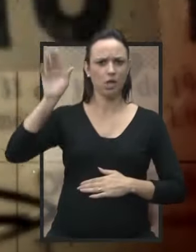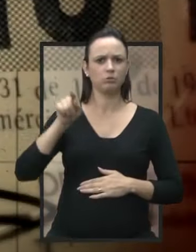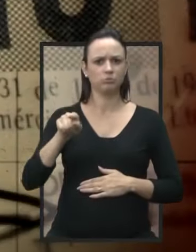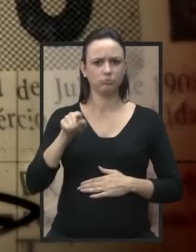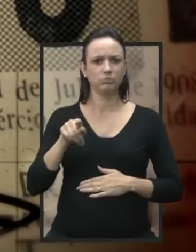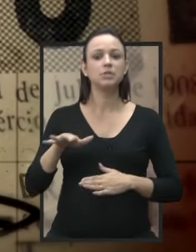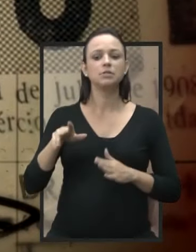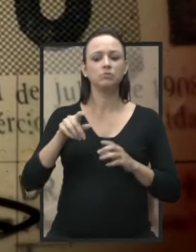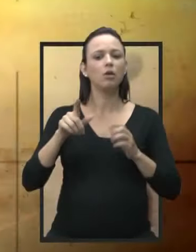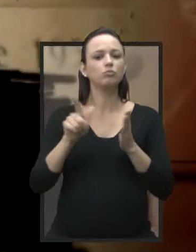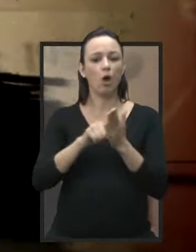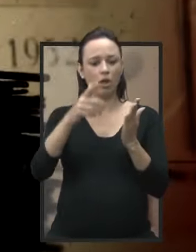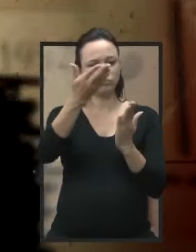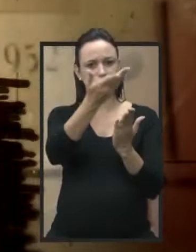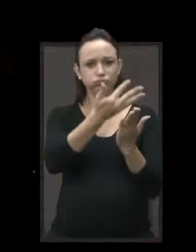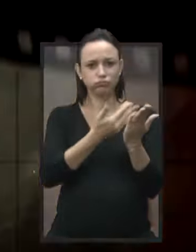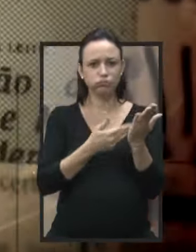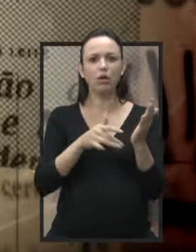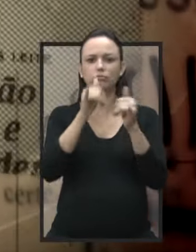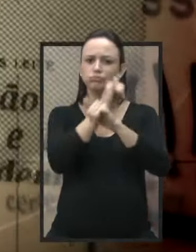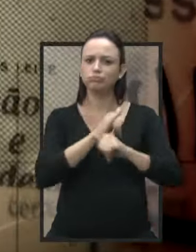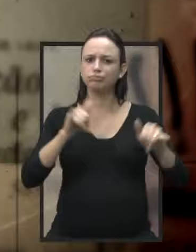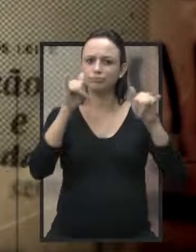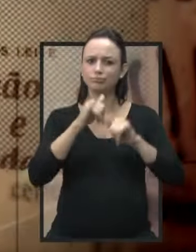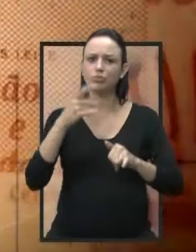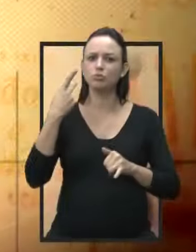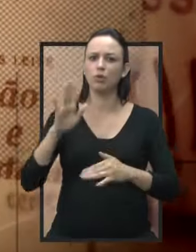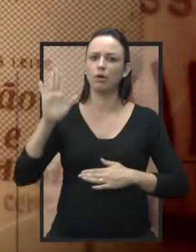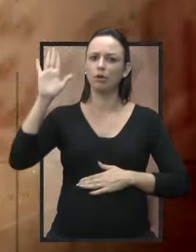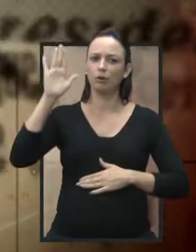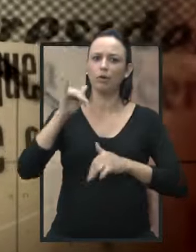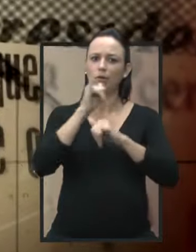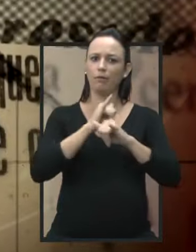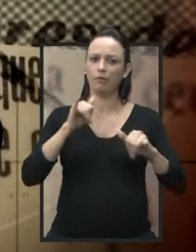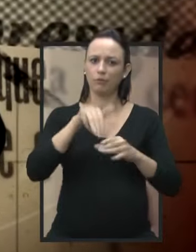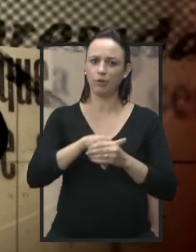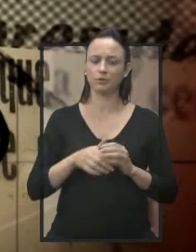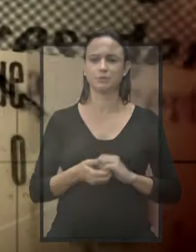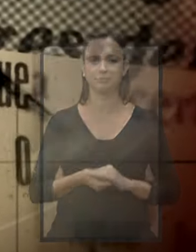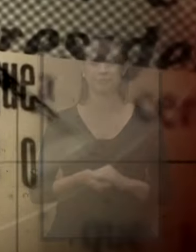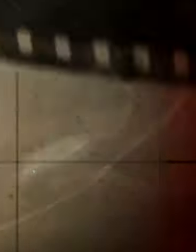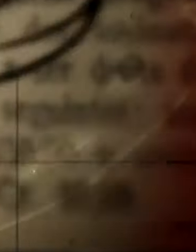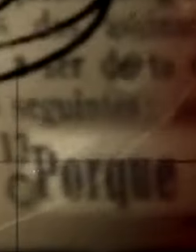substancial espaço para a divulgação da campanha de Zezinho Magalhães.